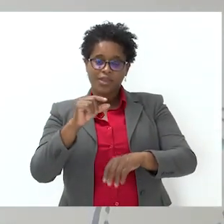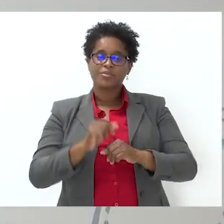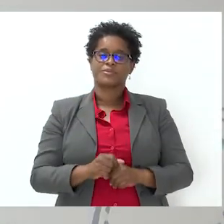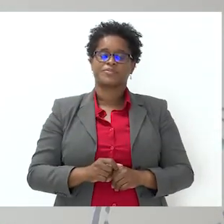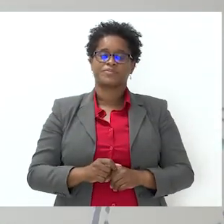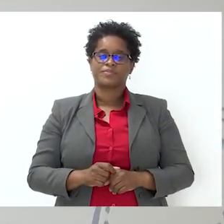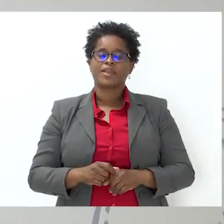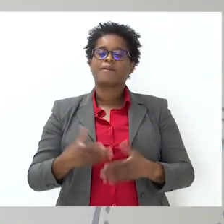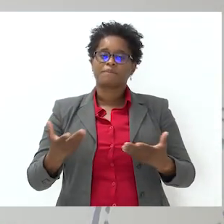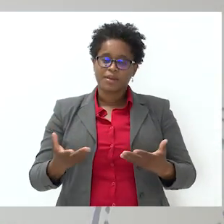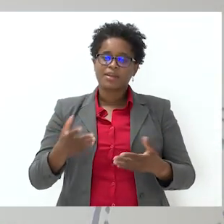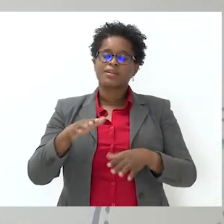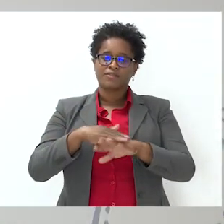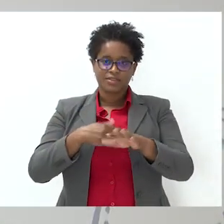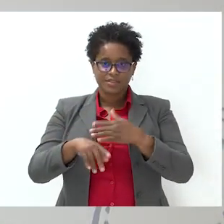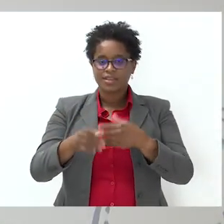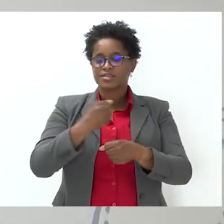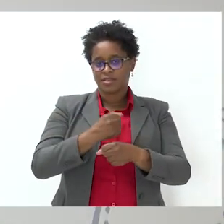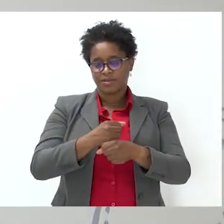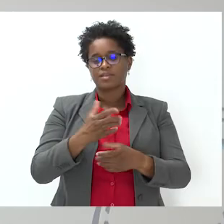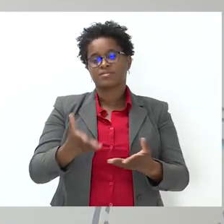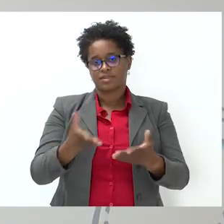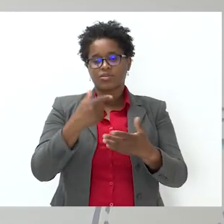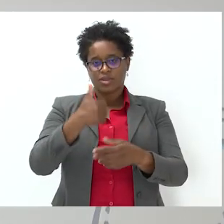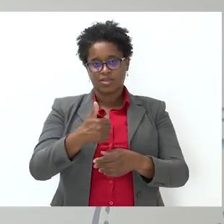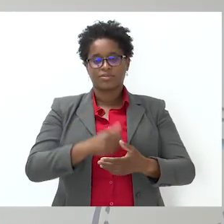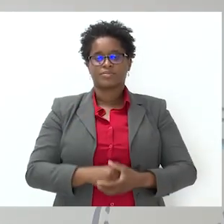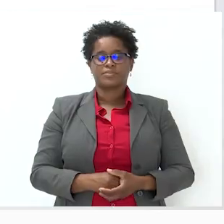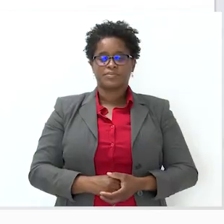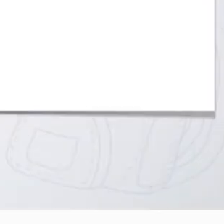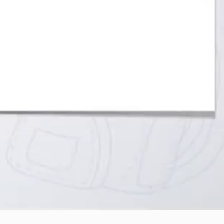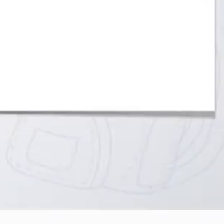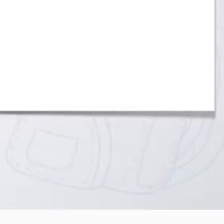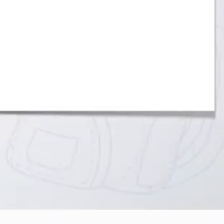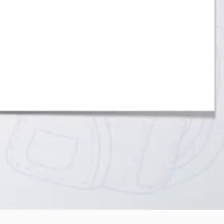um tempinho para realizarem as atividades corretamente.